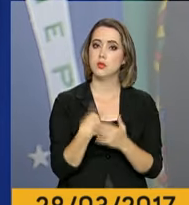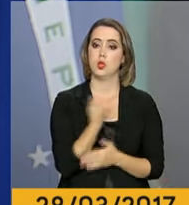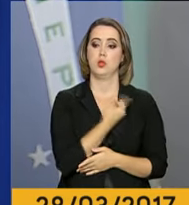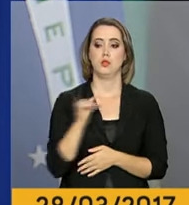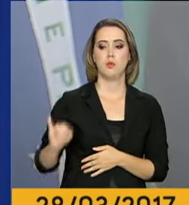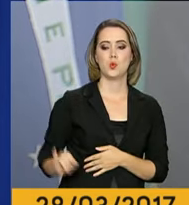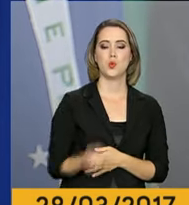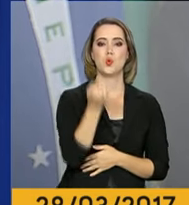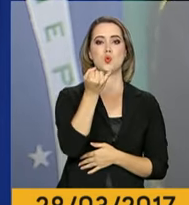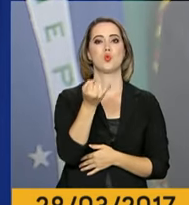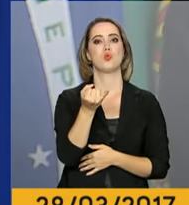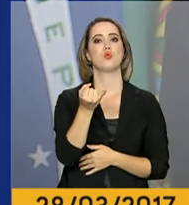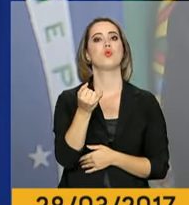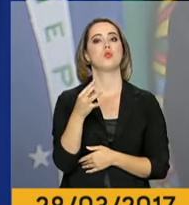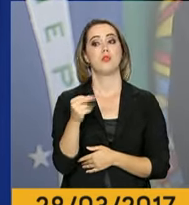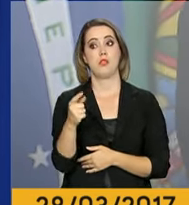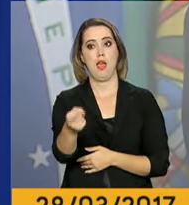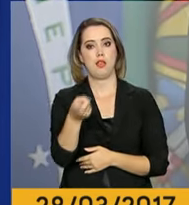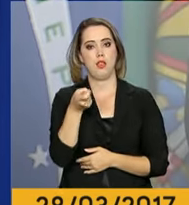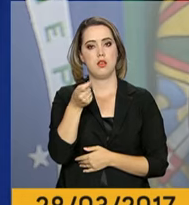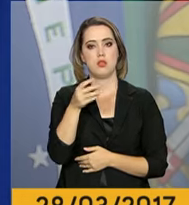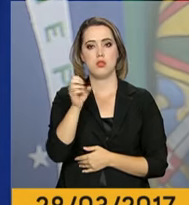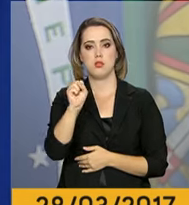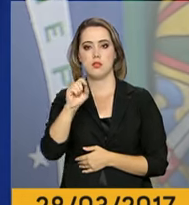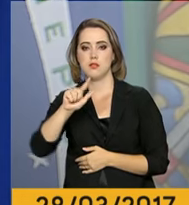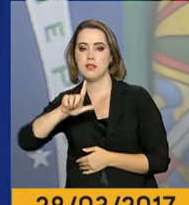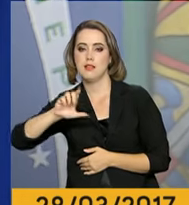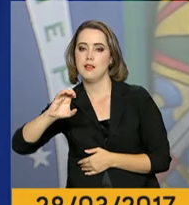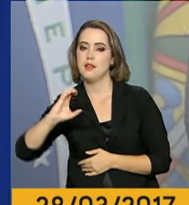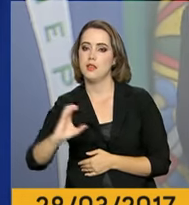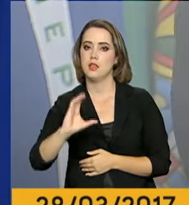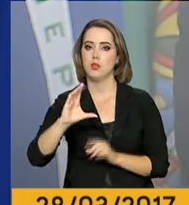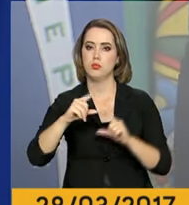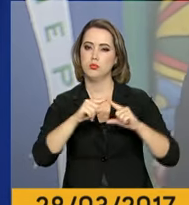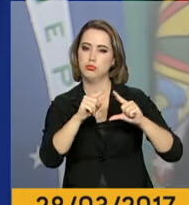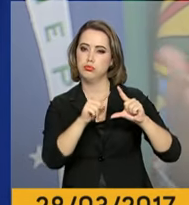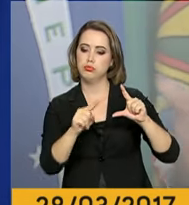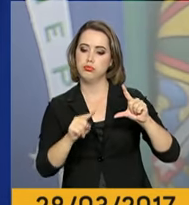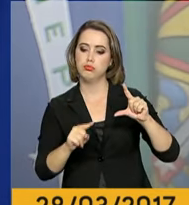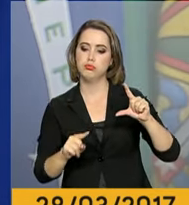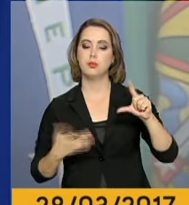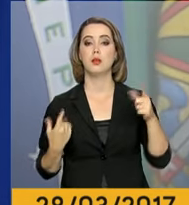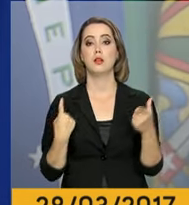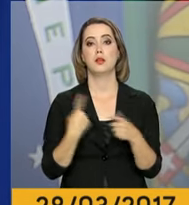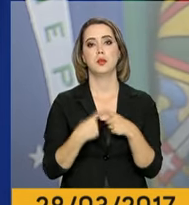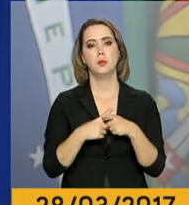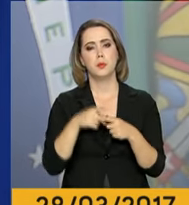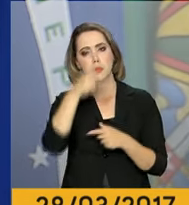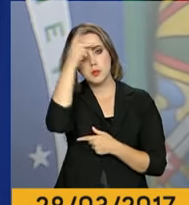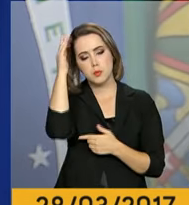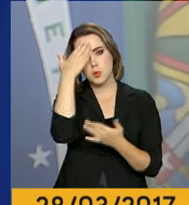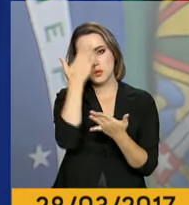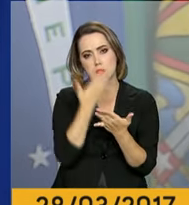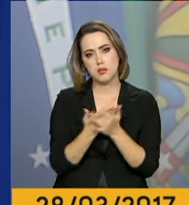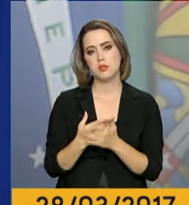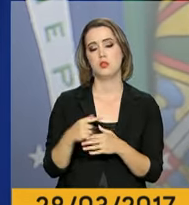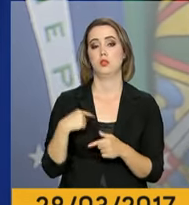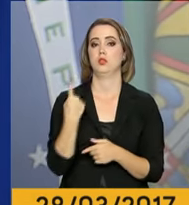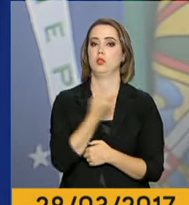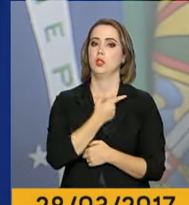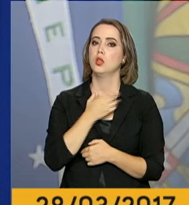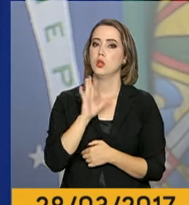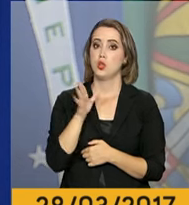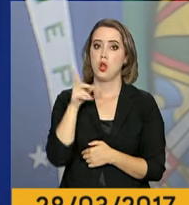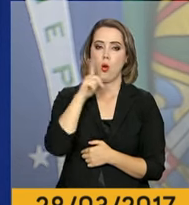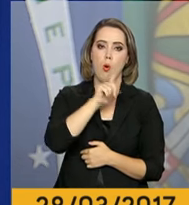juros com a taxa celic caindo em Face da credibilidade nós conseguimos há poucos dias ah levar Avante